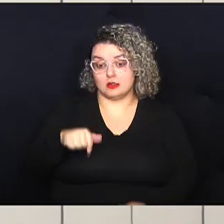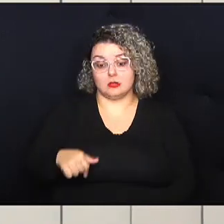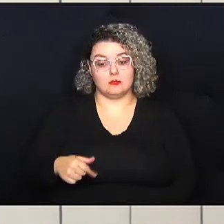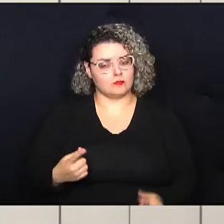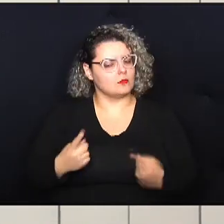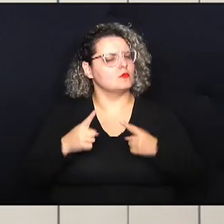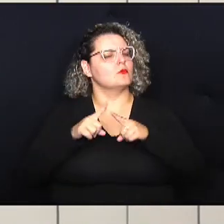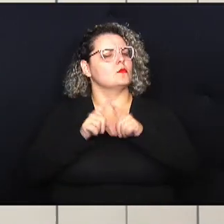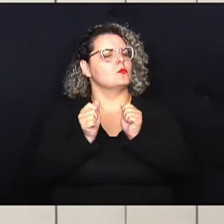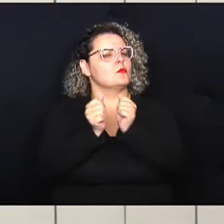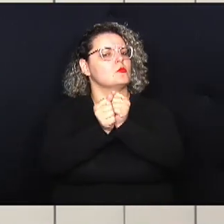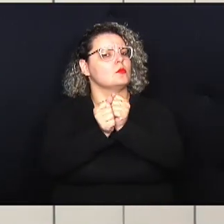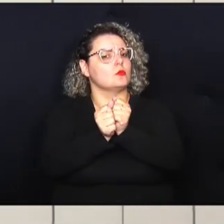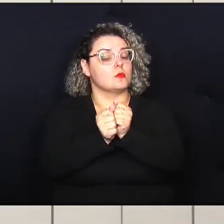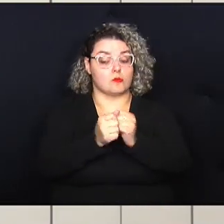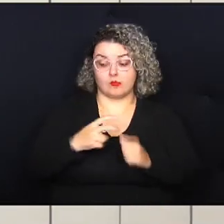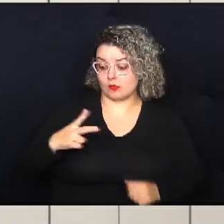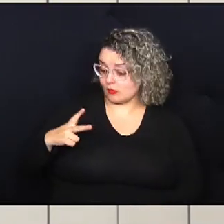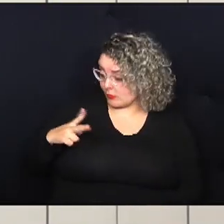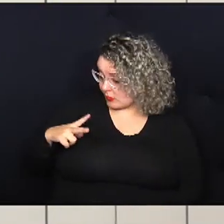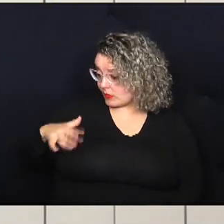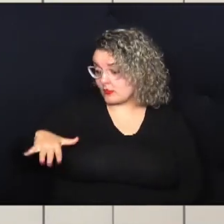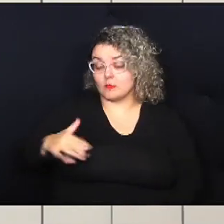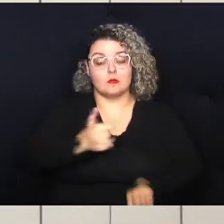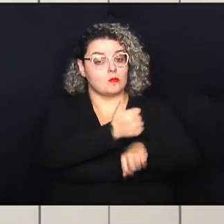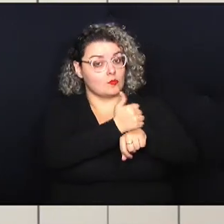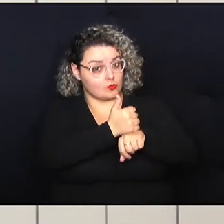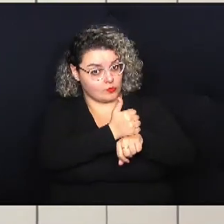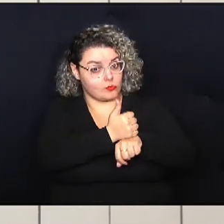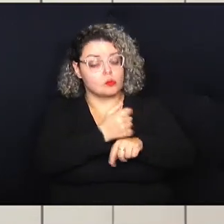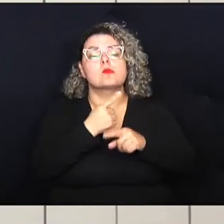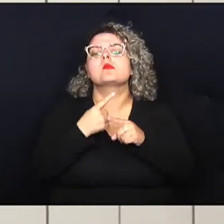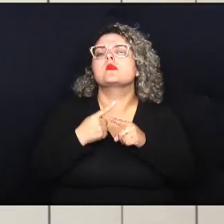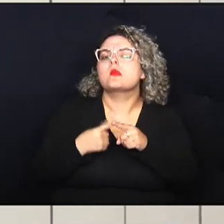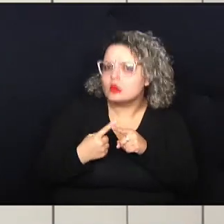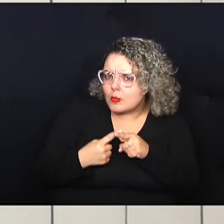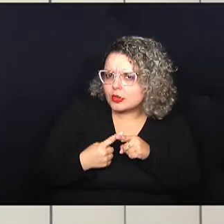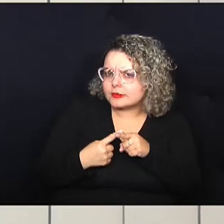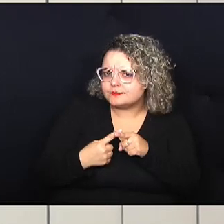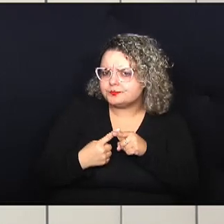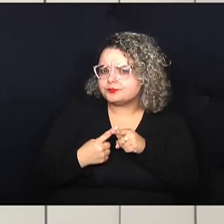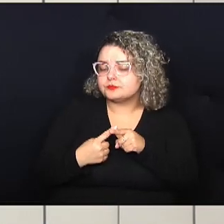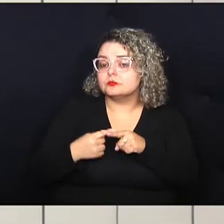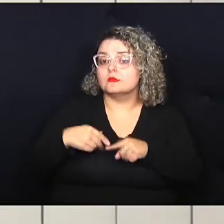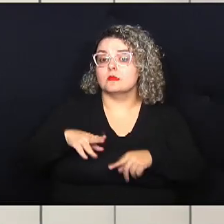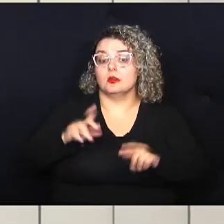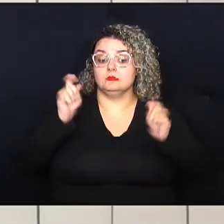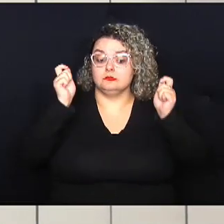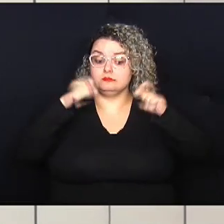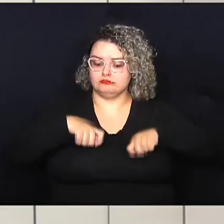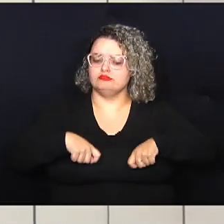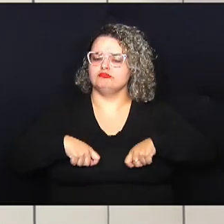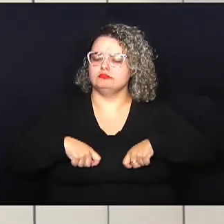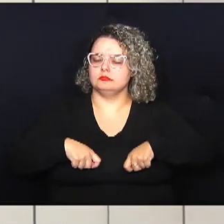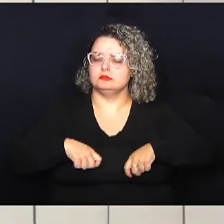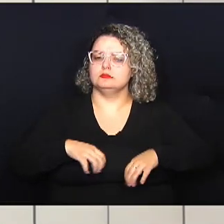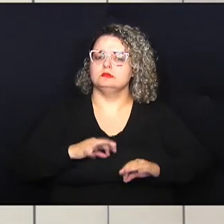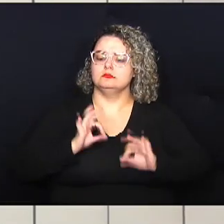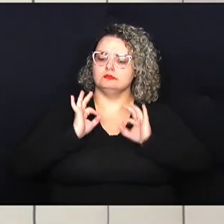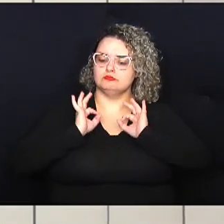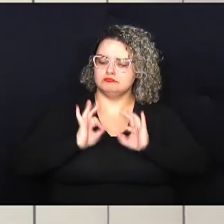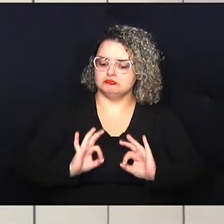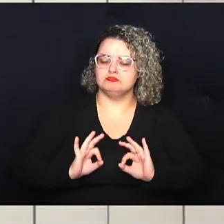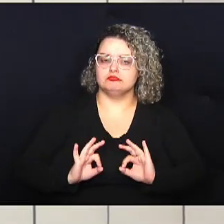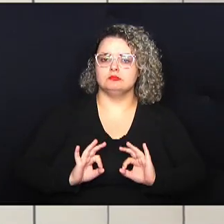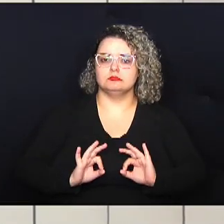aliada, seja no âmbito pessoal ou profissional. Isso porque a maestria nessa competência faz com que as pessoas sejam